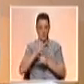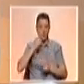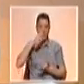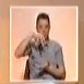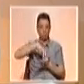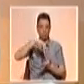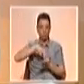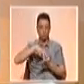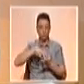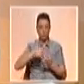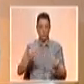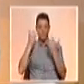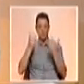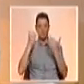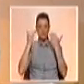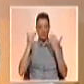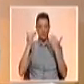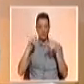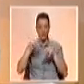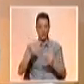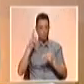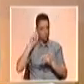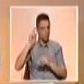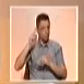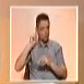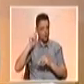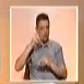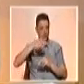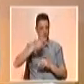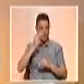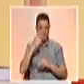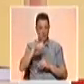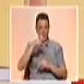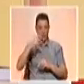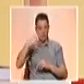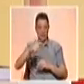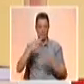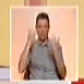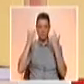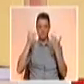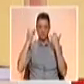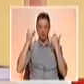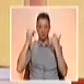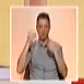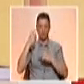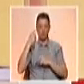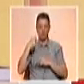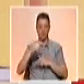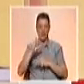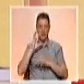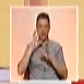postura com informação. E isso é que é muito importante. E a Paula, tendo essa informação toda que tem, privilegiada, portanto, a esse